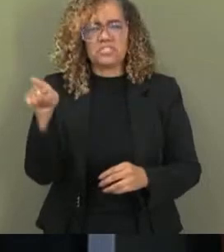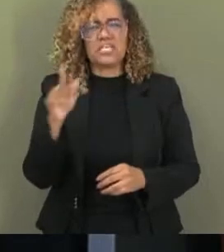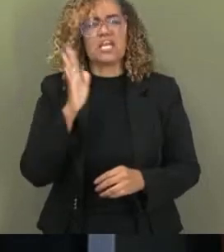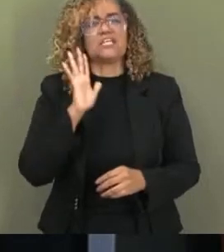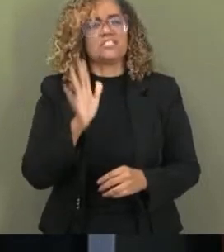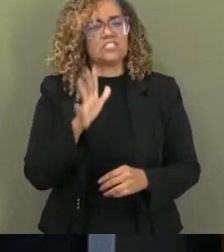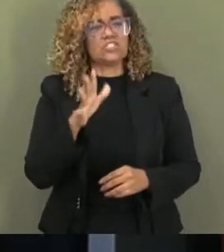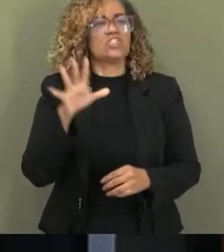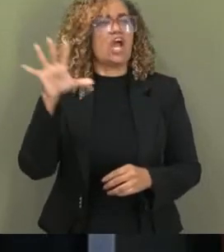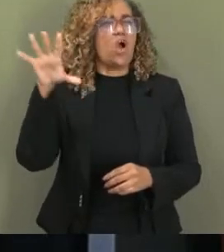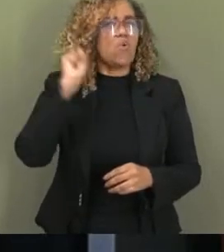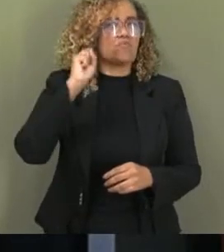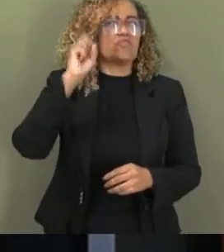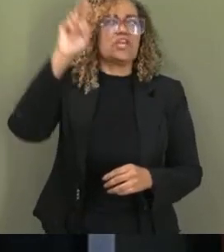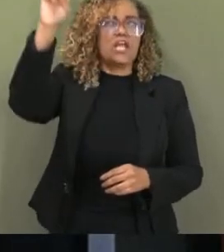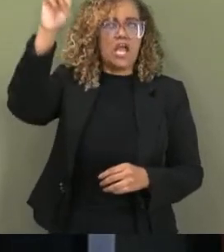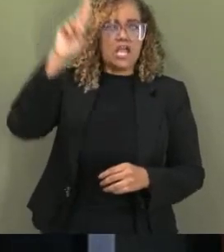ouvidas.